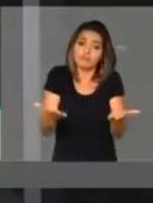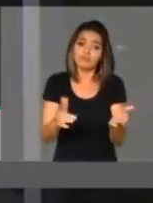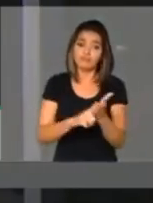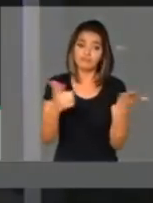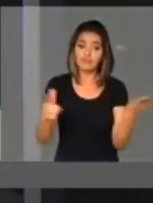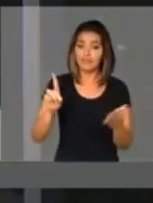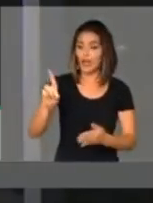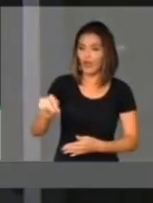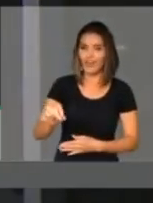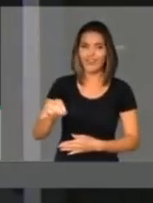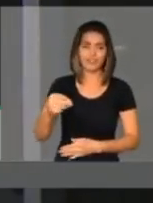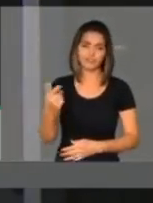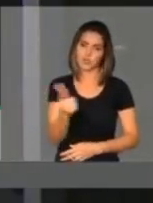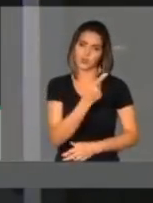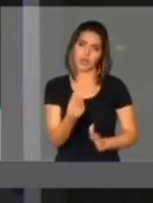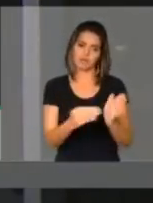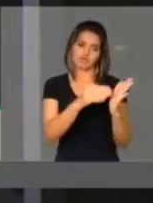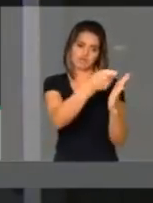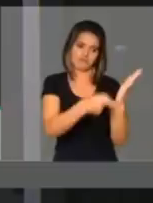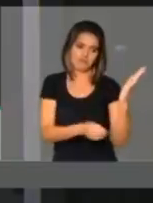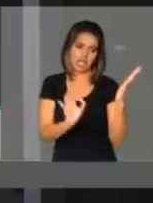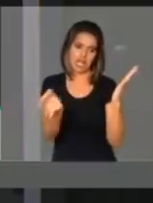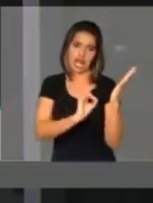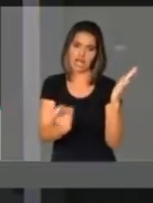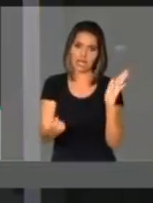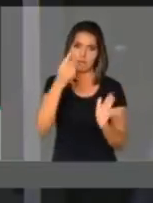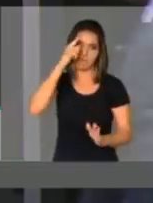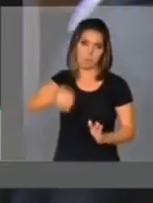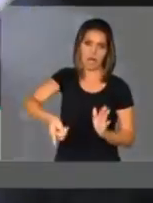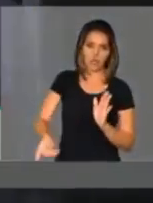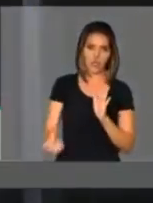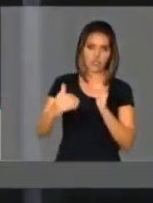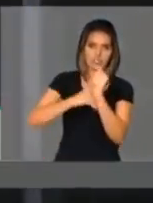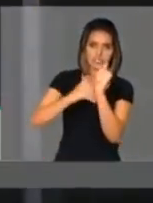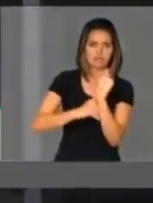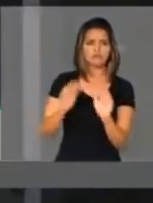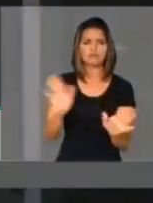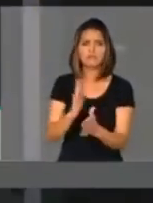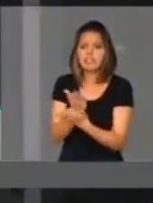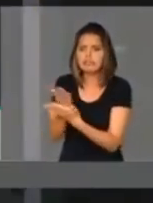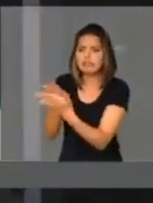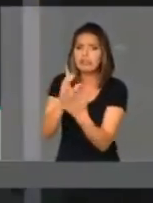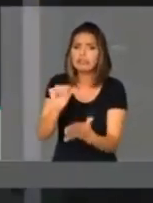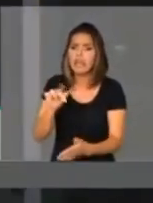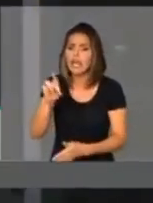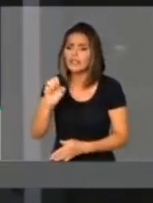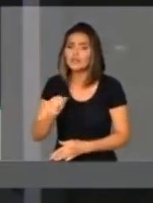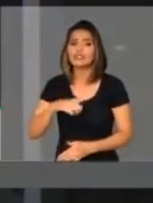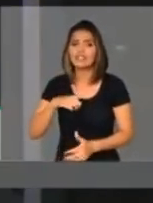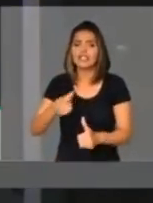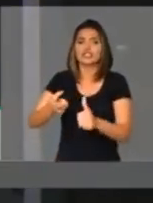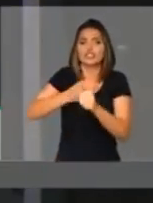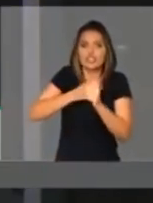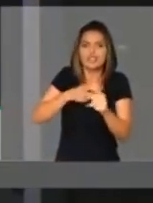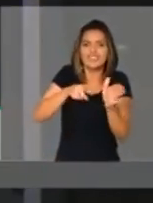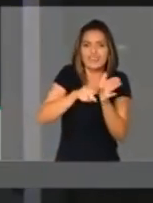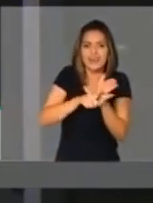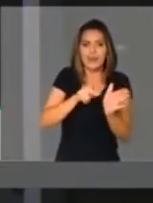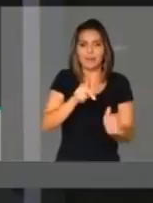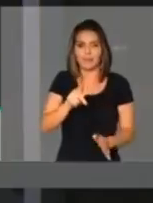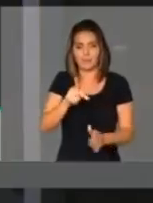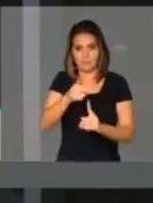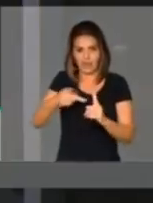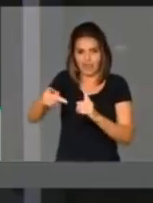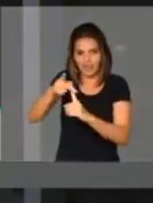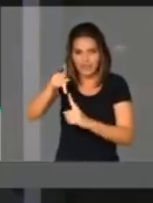está. Não existe esse decreto de sigilo. Todos os dados envolvendo o déficit previdenciário já estão disponíveis